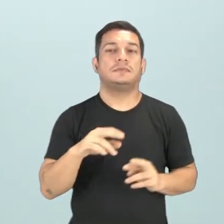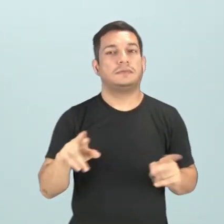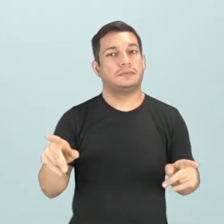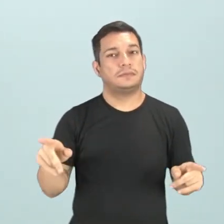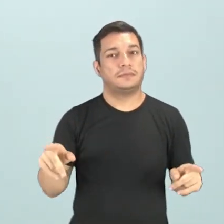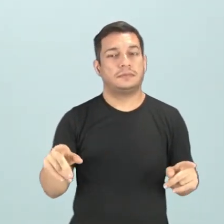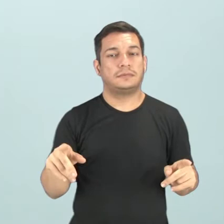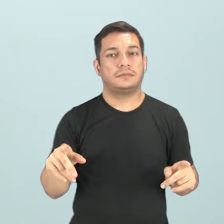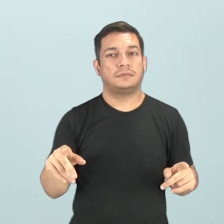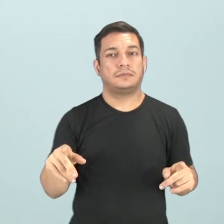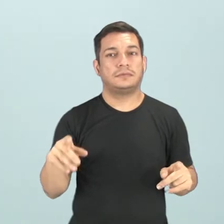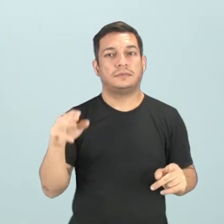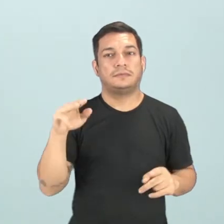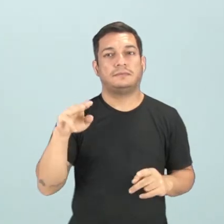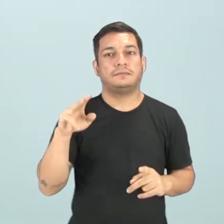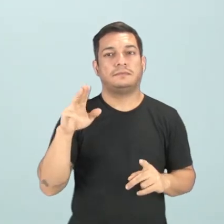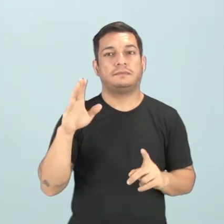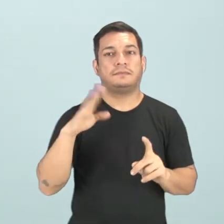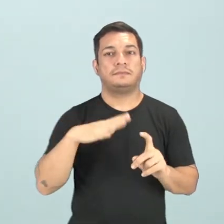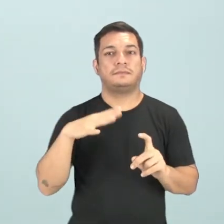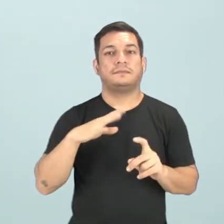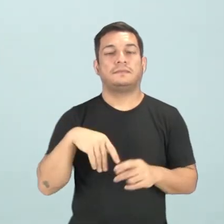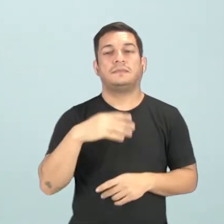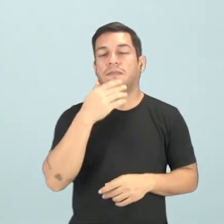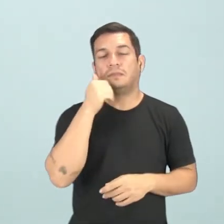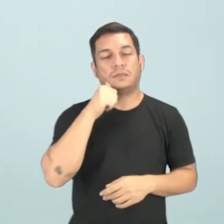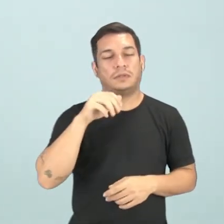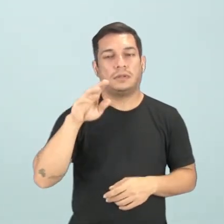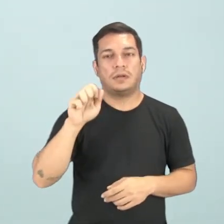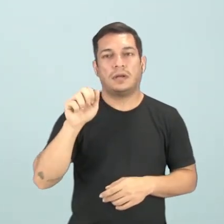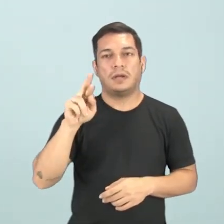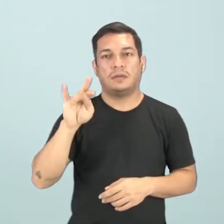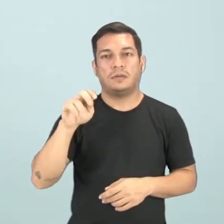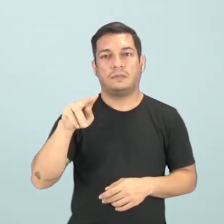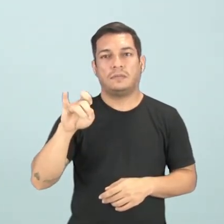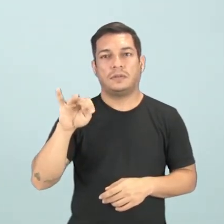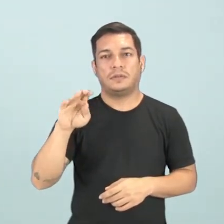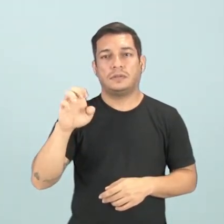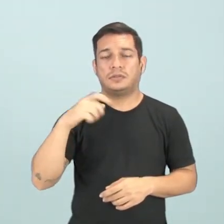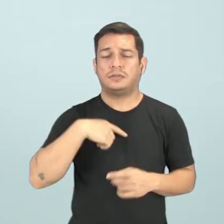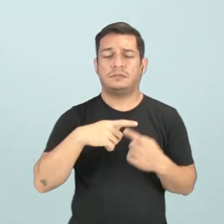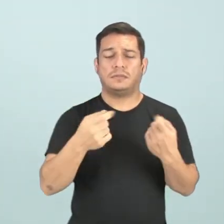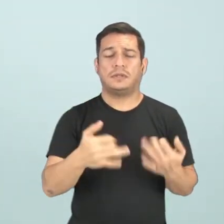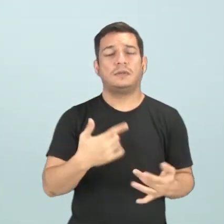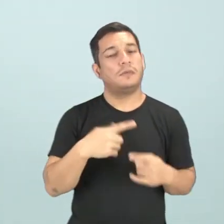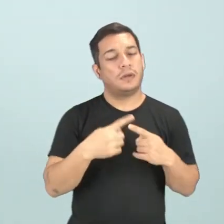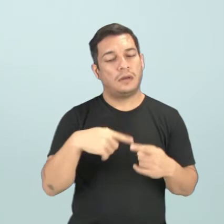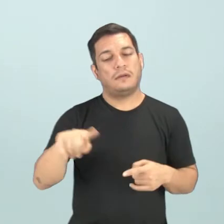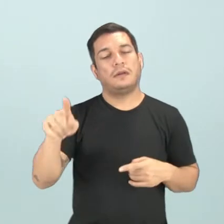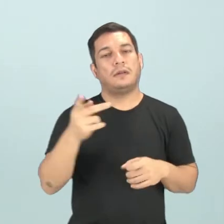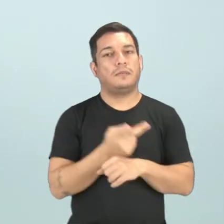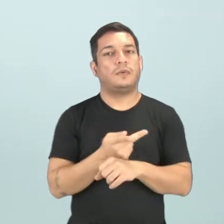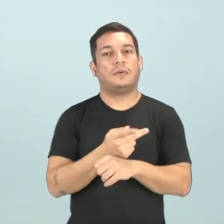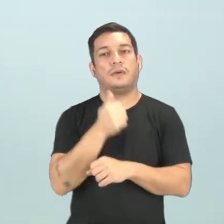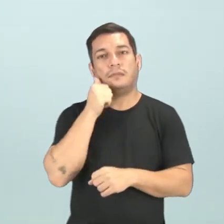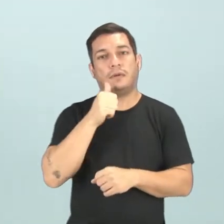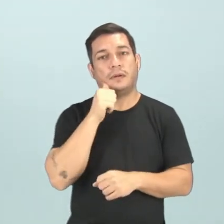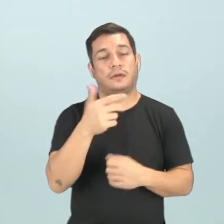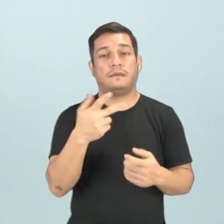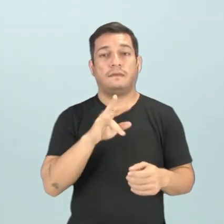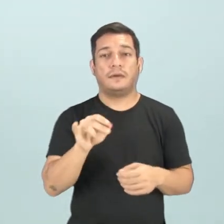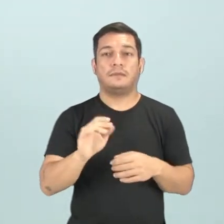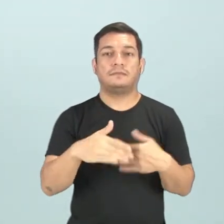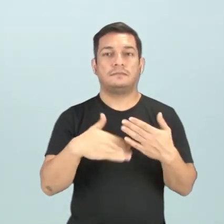Ela estava falando do quê? Do misticismo, né? Da cartomante. Explicando para ele por que ela estava indo lá. Certo? E aí vai